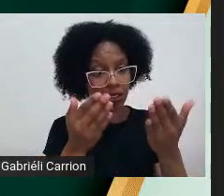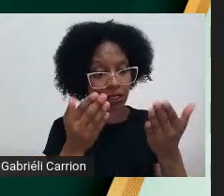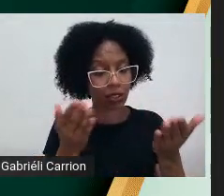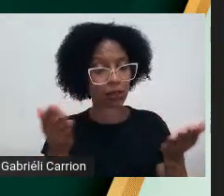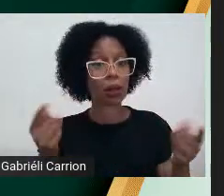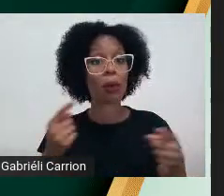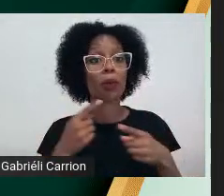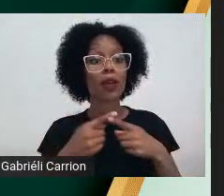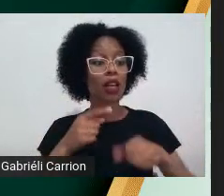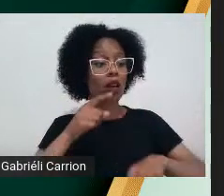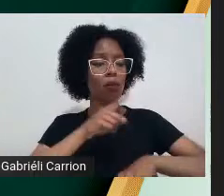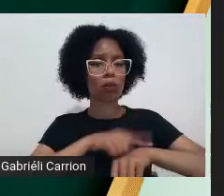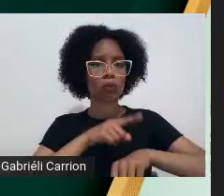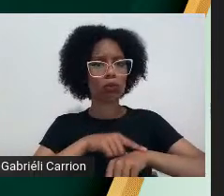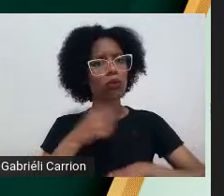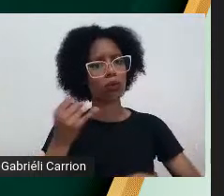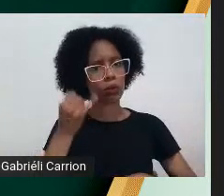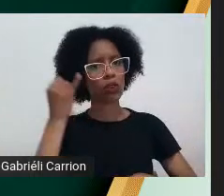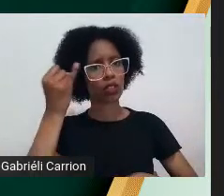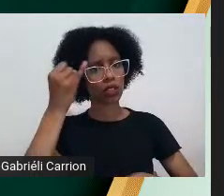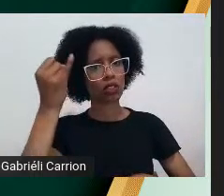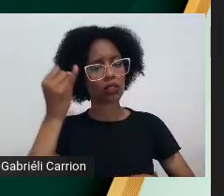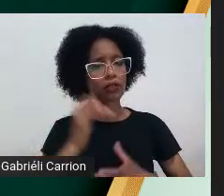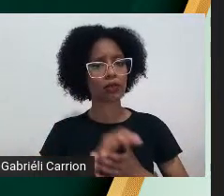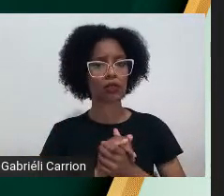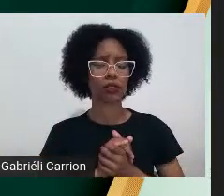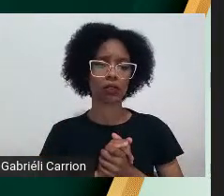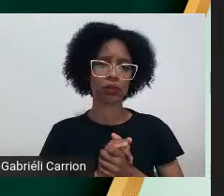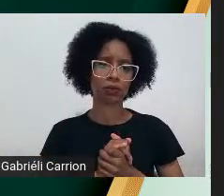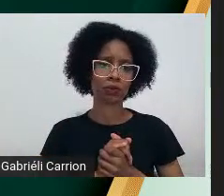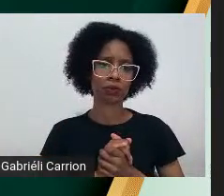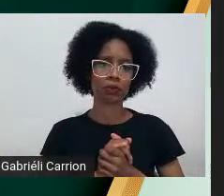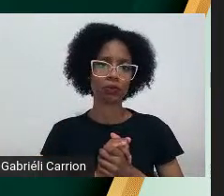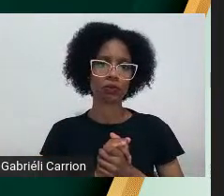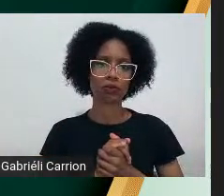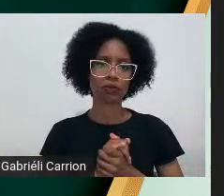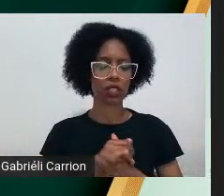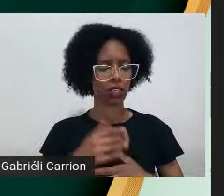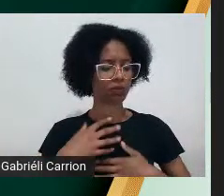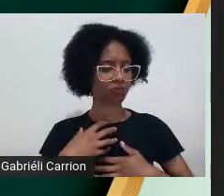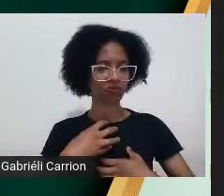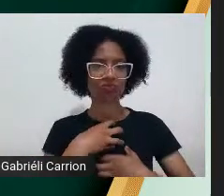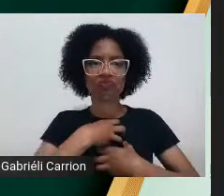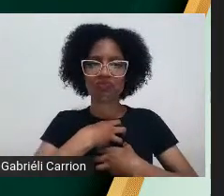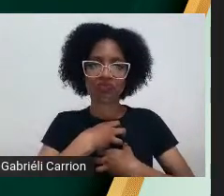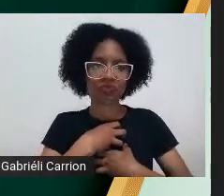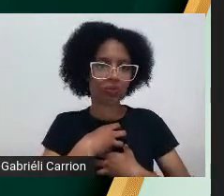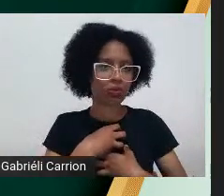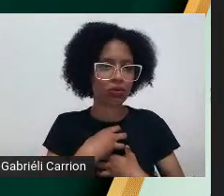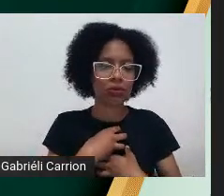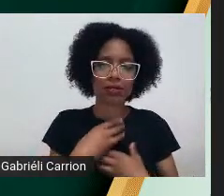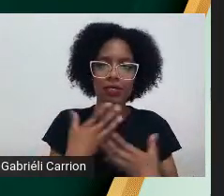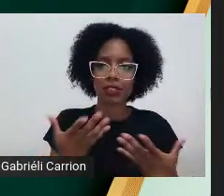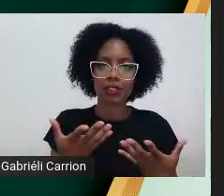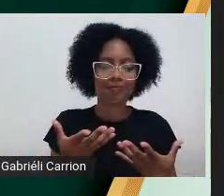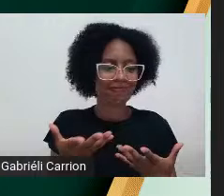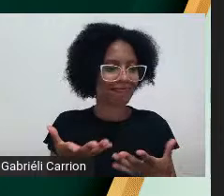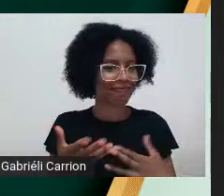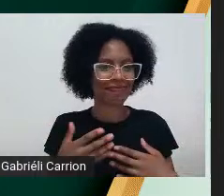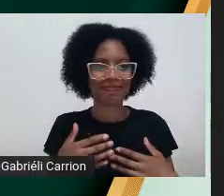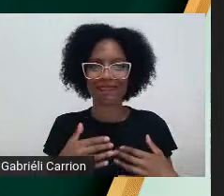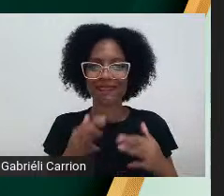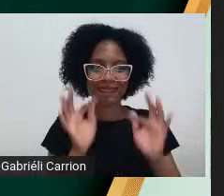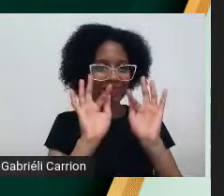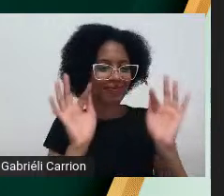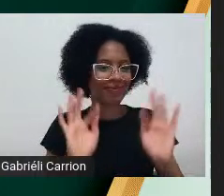muito importante da vida de vocês. E fico, nesse momento bastante lisonjeado de